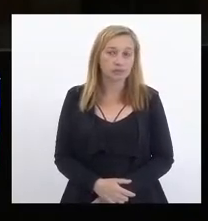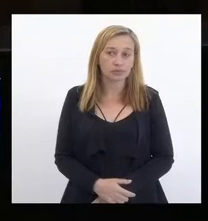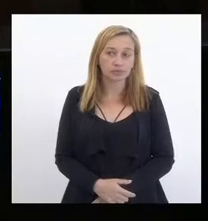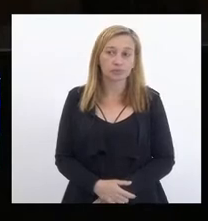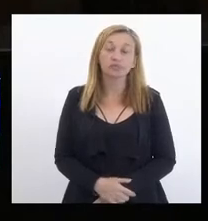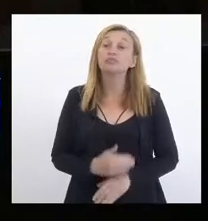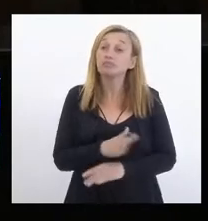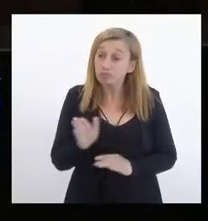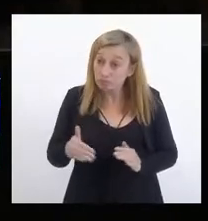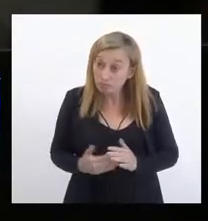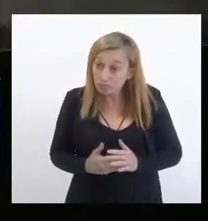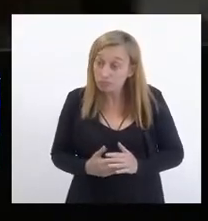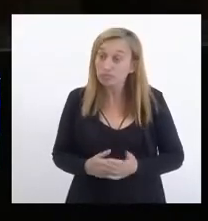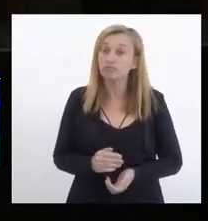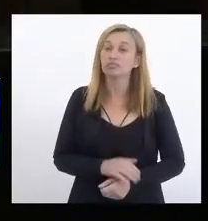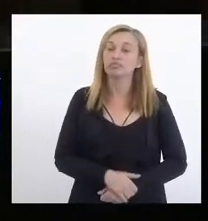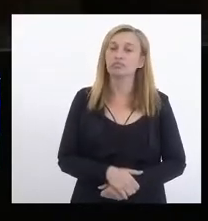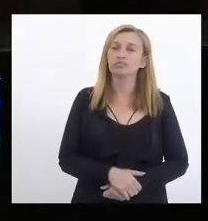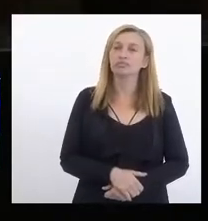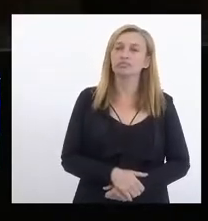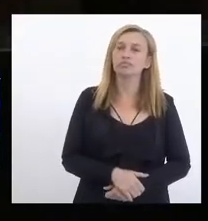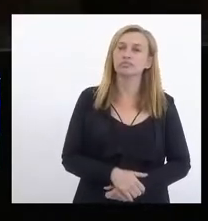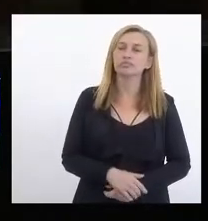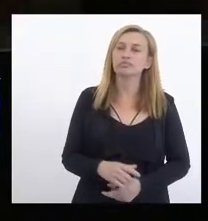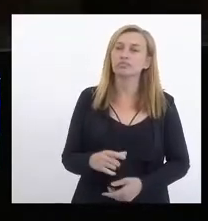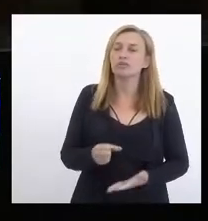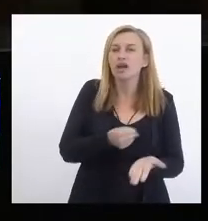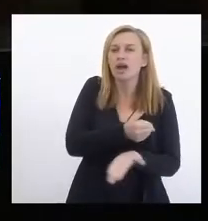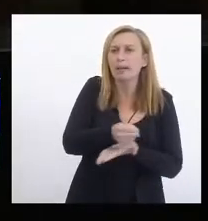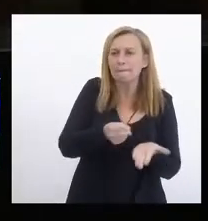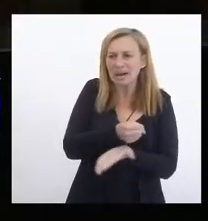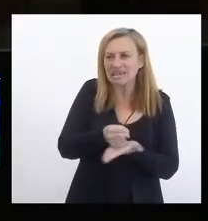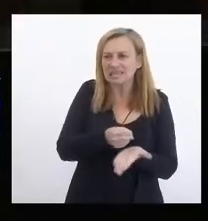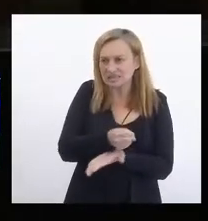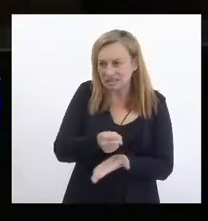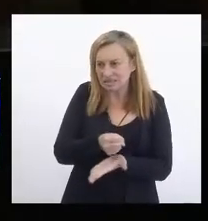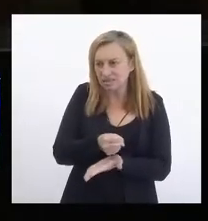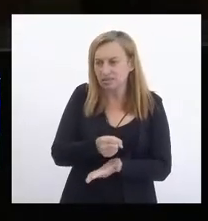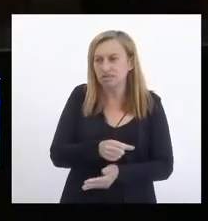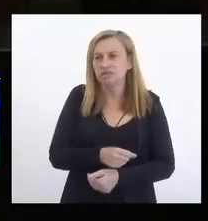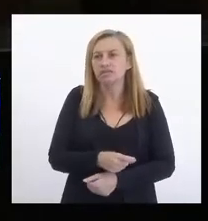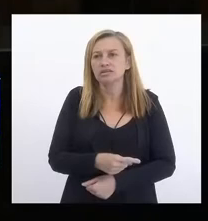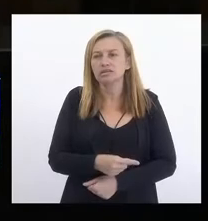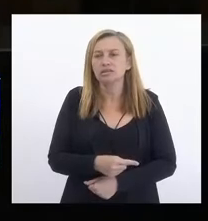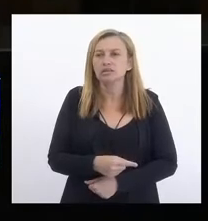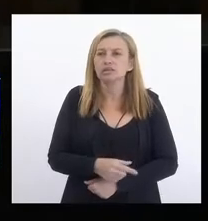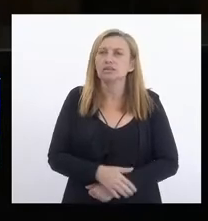todas elas embasadas numa lógica que